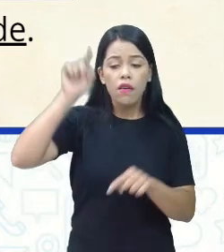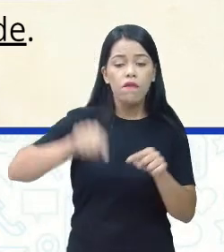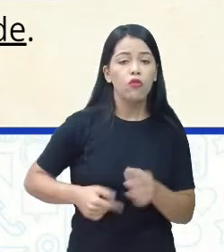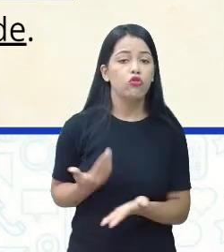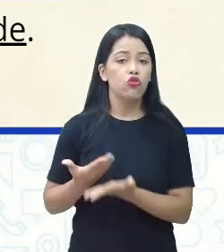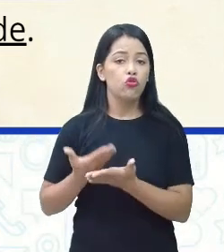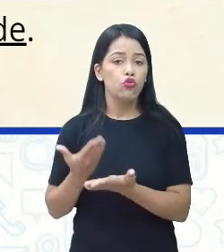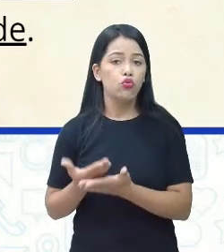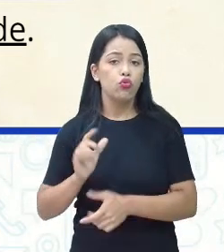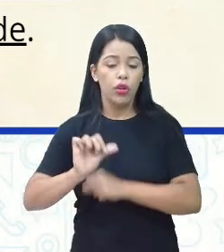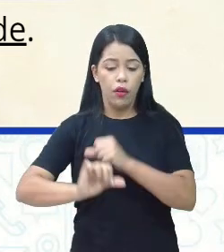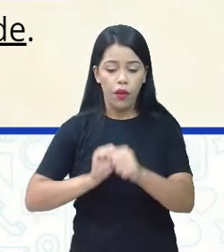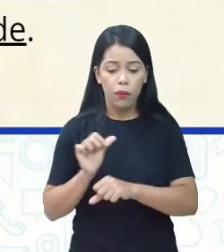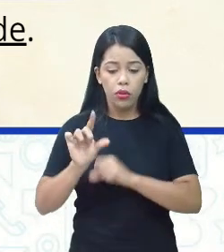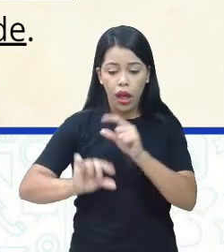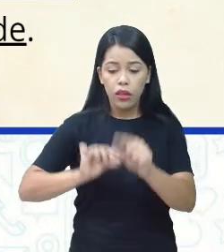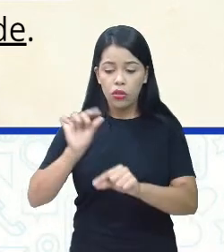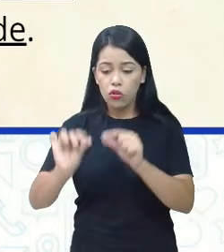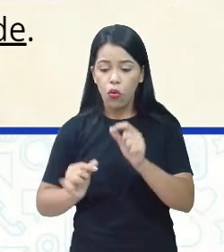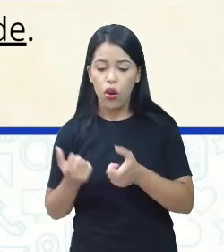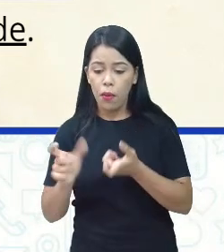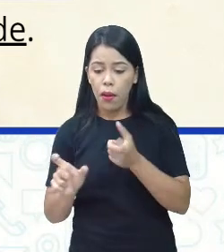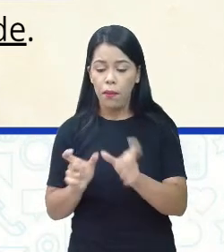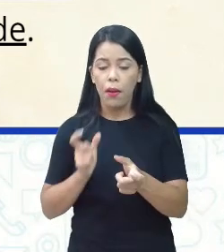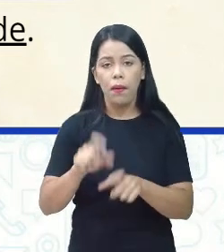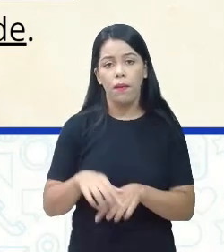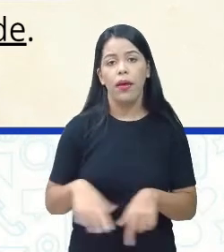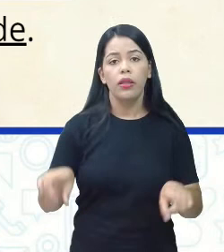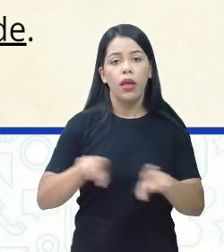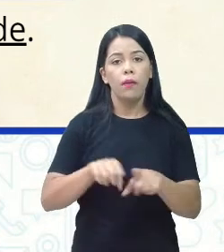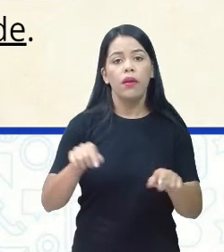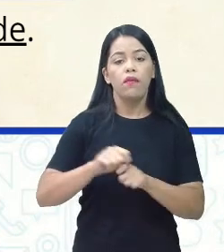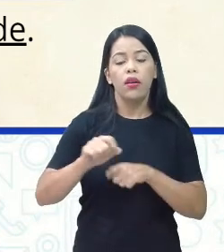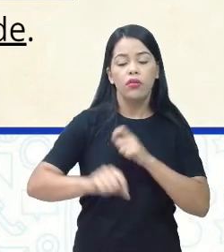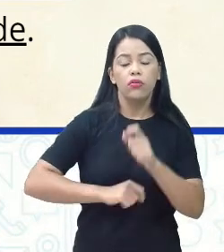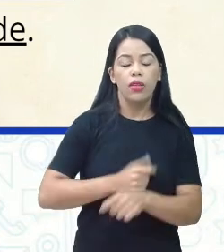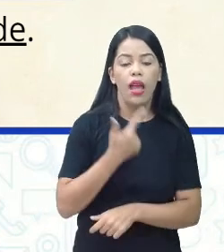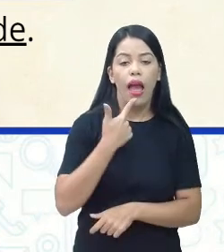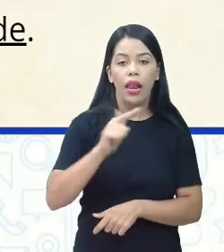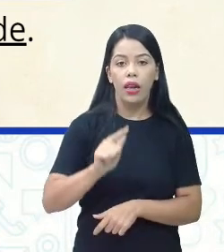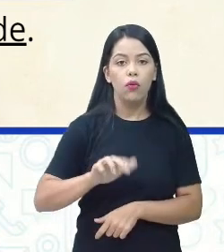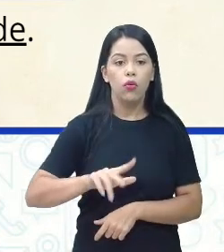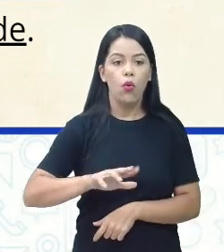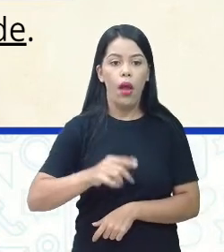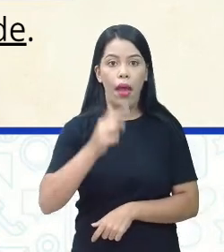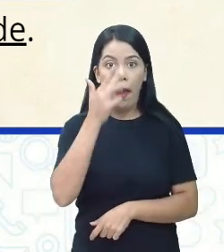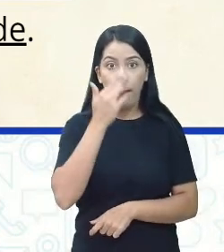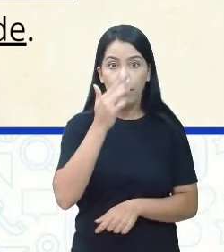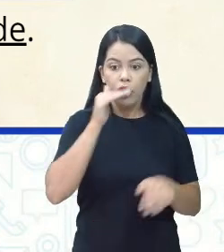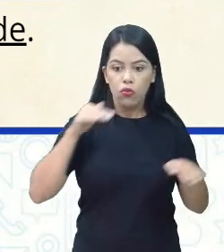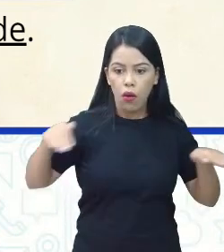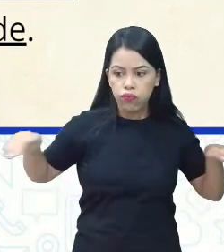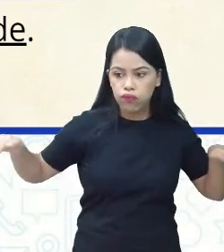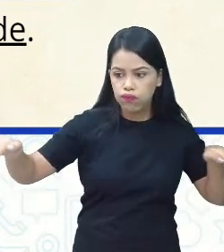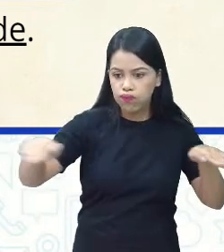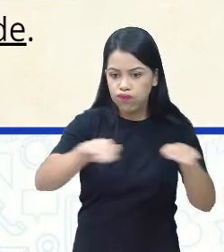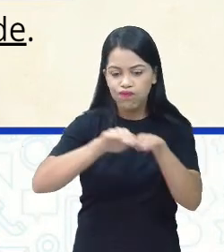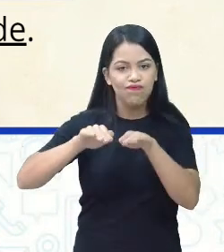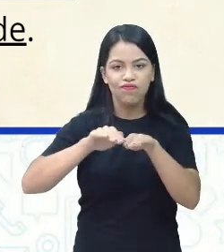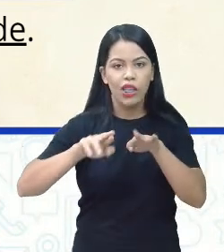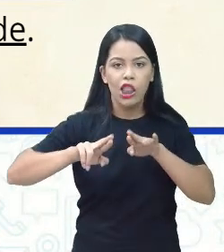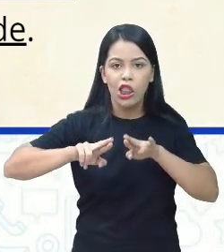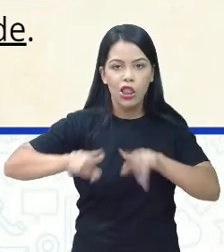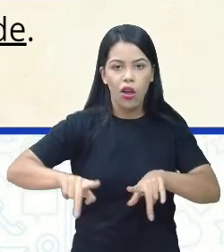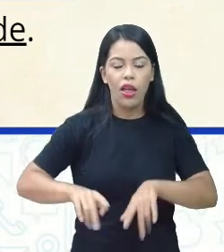escolhas. Também fazem com que a língua não seja a mesma. Além disso, a língua também é empregada de